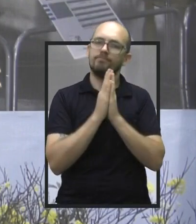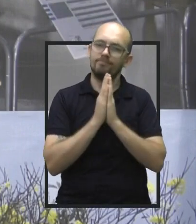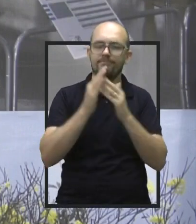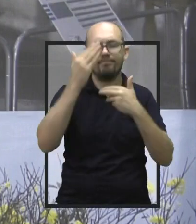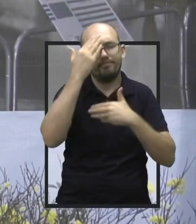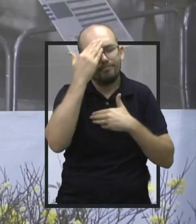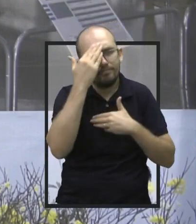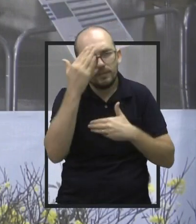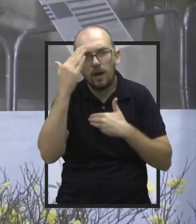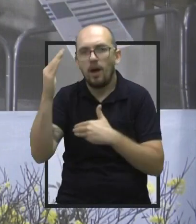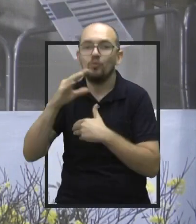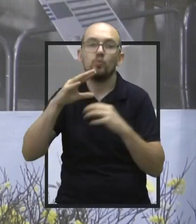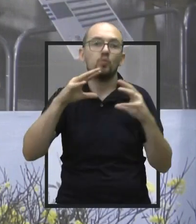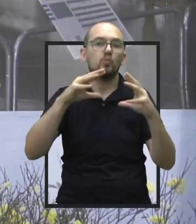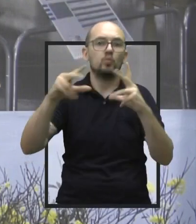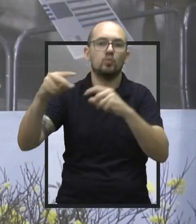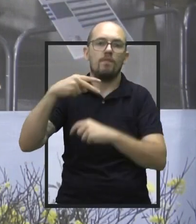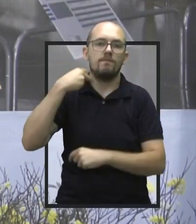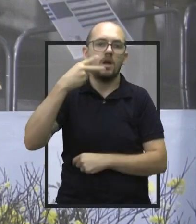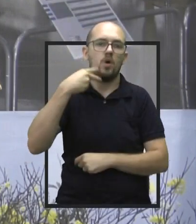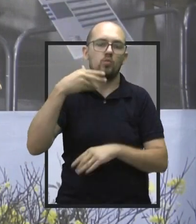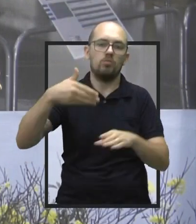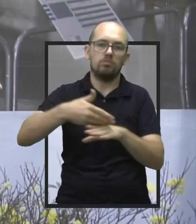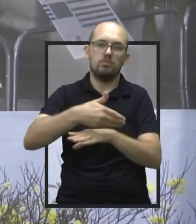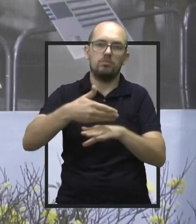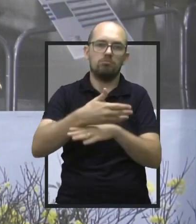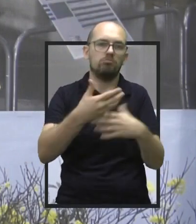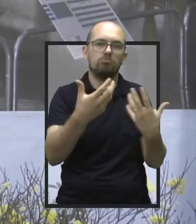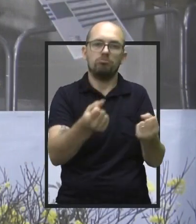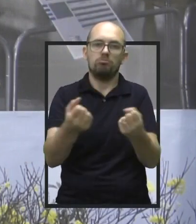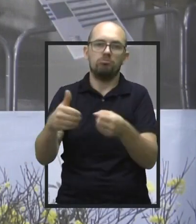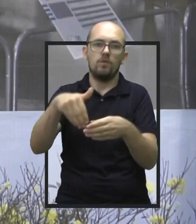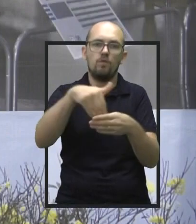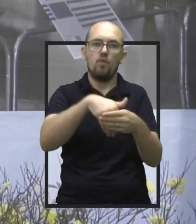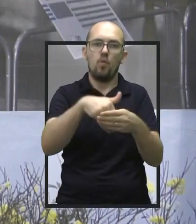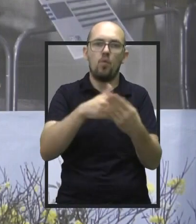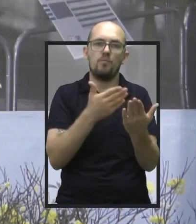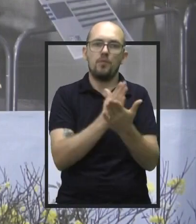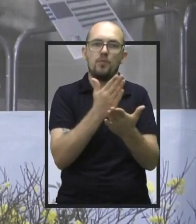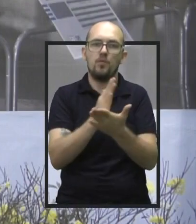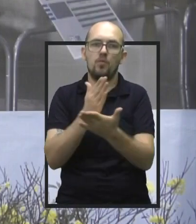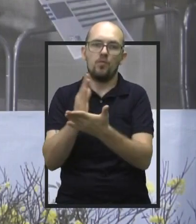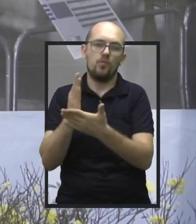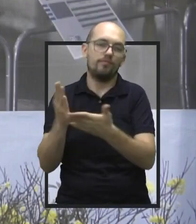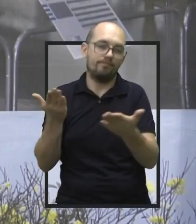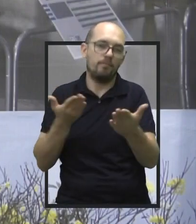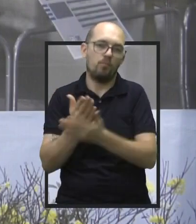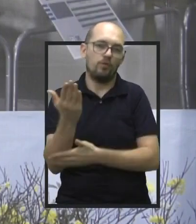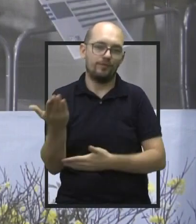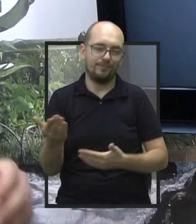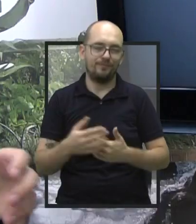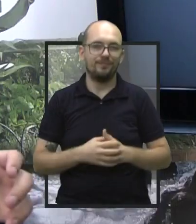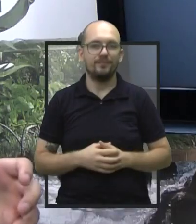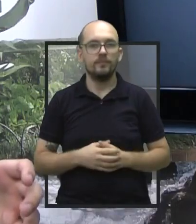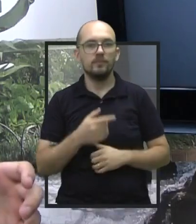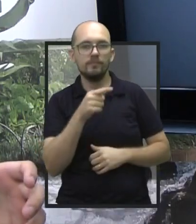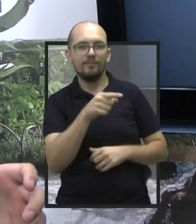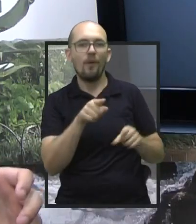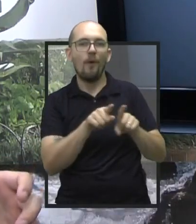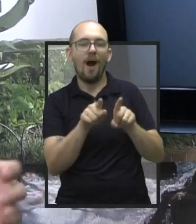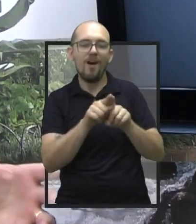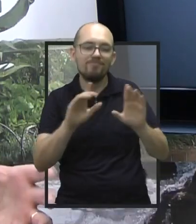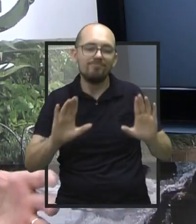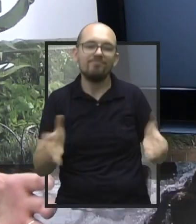todos os vereadores que participaram, né, que votaram a favor e aprovaram o projeto. E estimula a